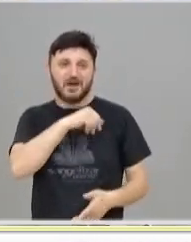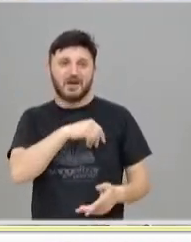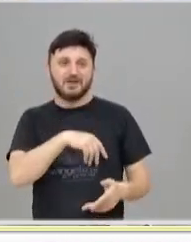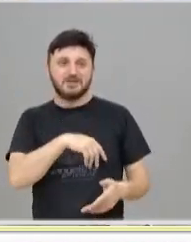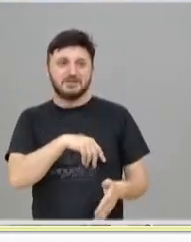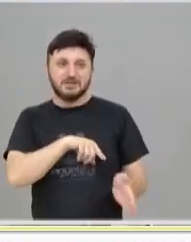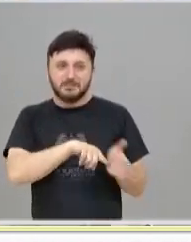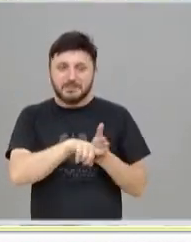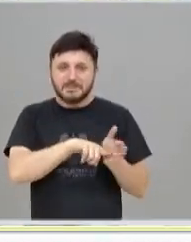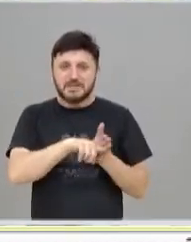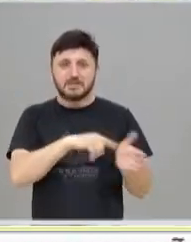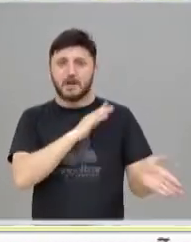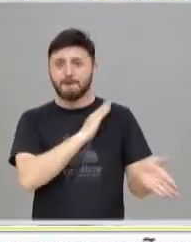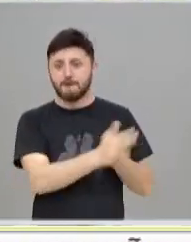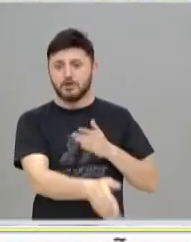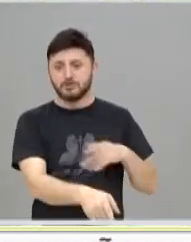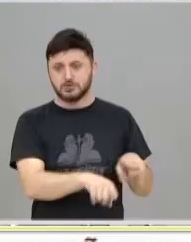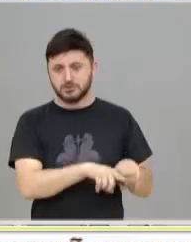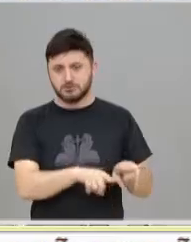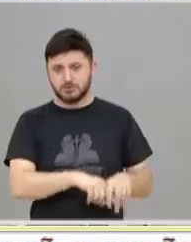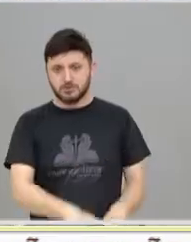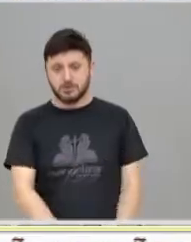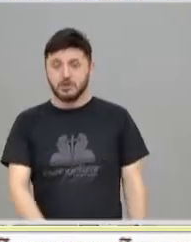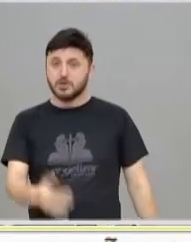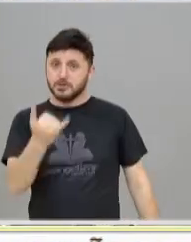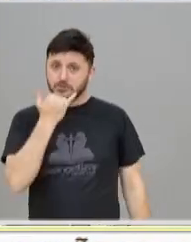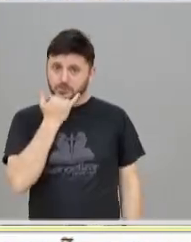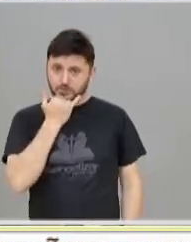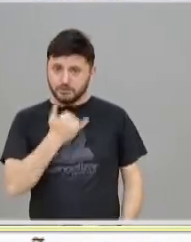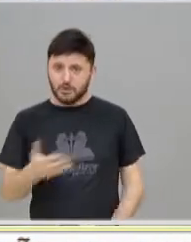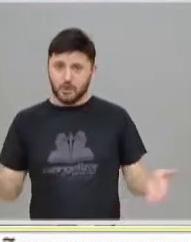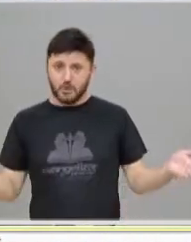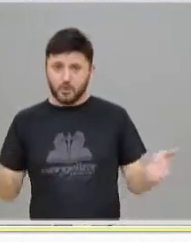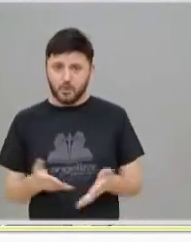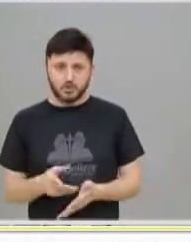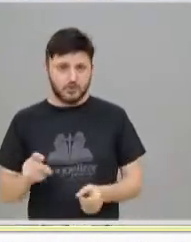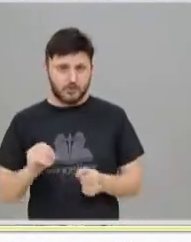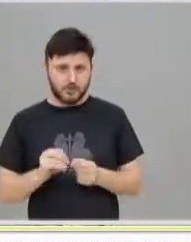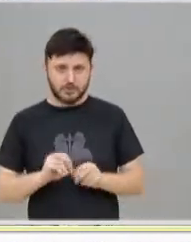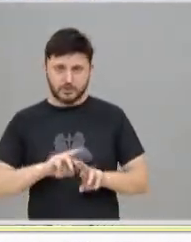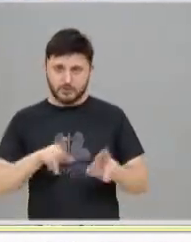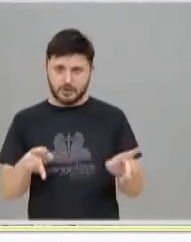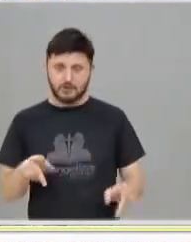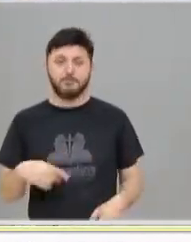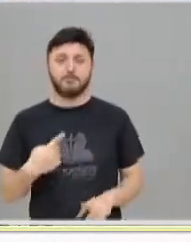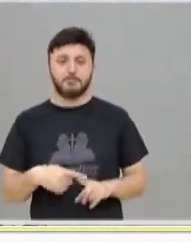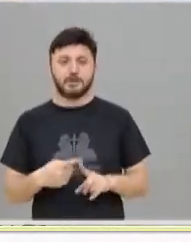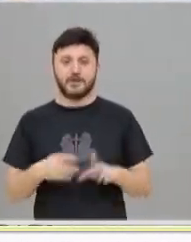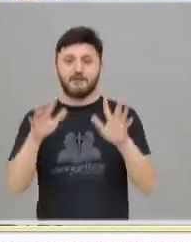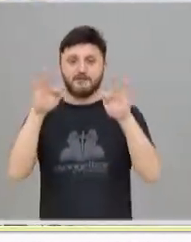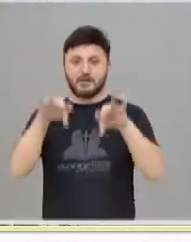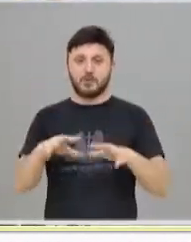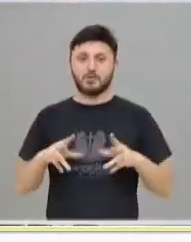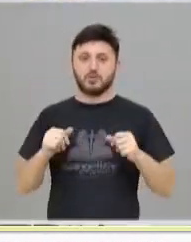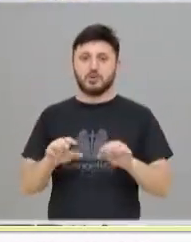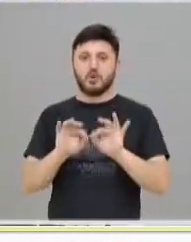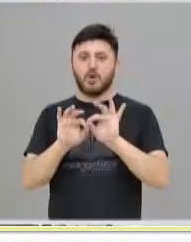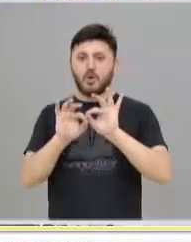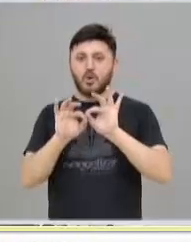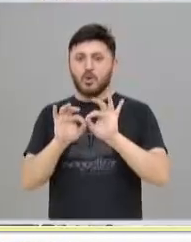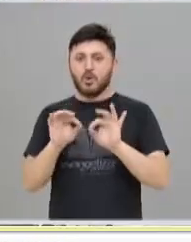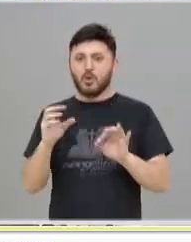Me permite, e hoje eu vou fazer diferente, não vou deixar para o final, porque no final fica tudo comprido e